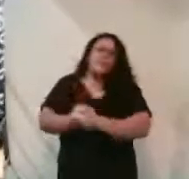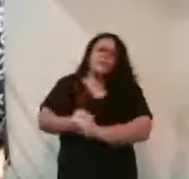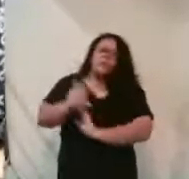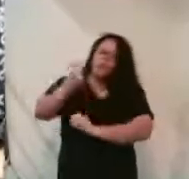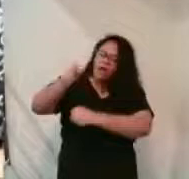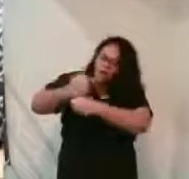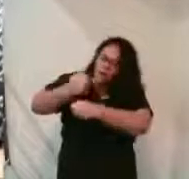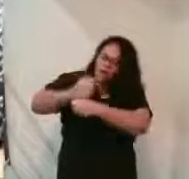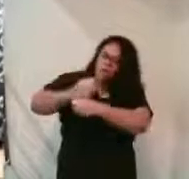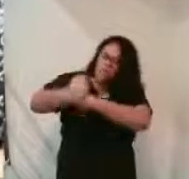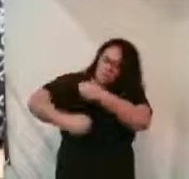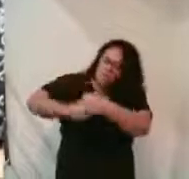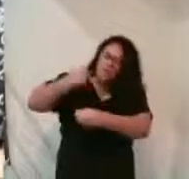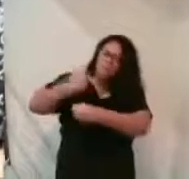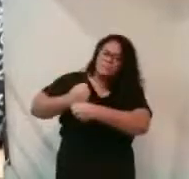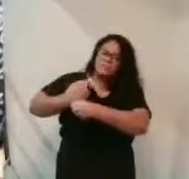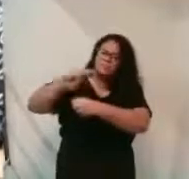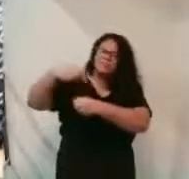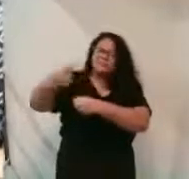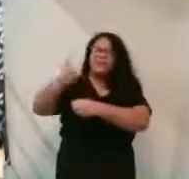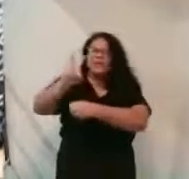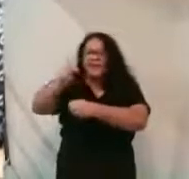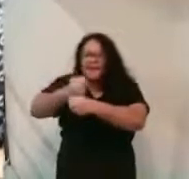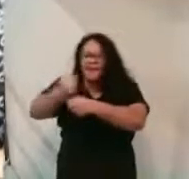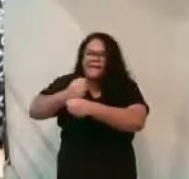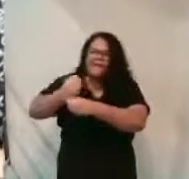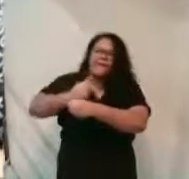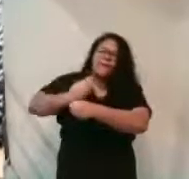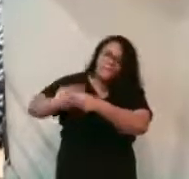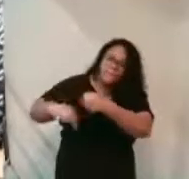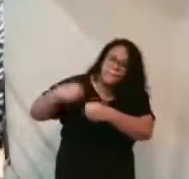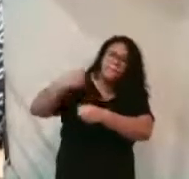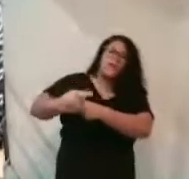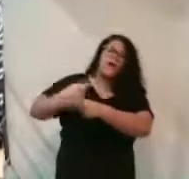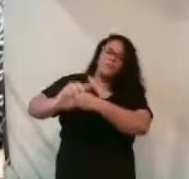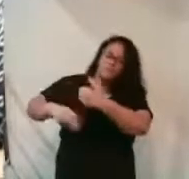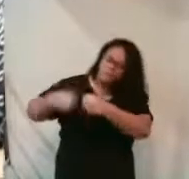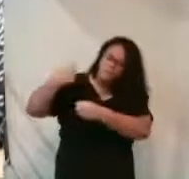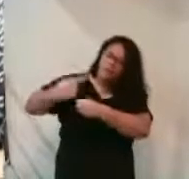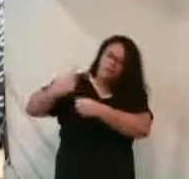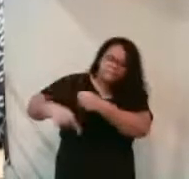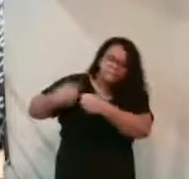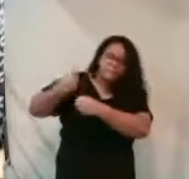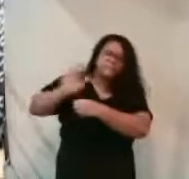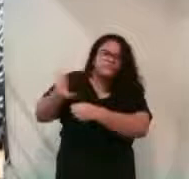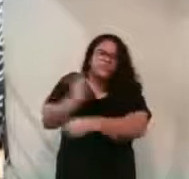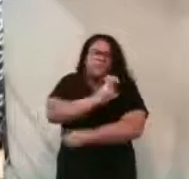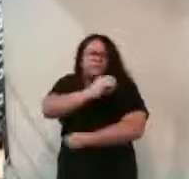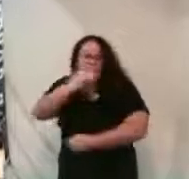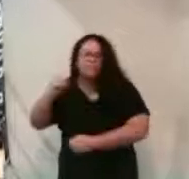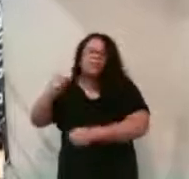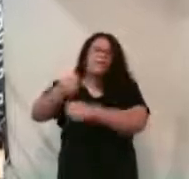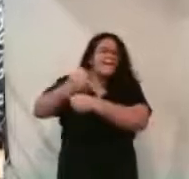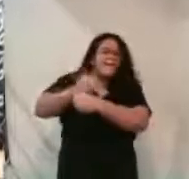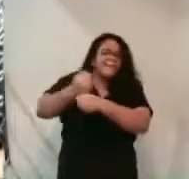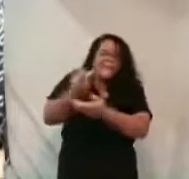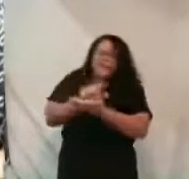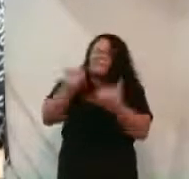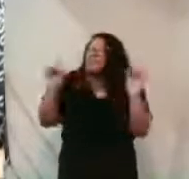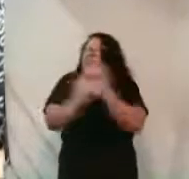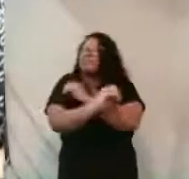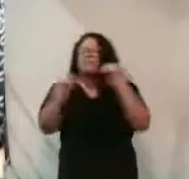tome mais cinco. E aí vai para 500 anos para frente e a gente não teria condição. E foi aí que nós